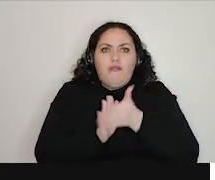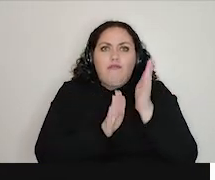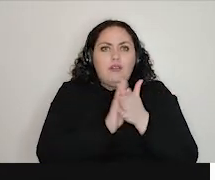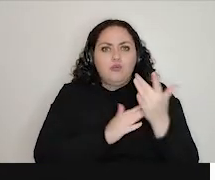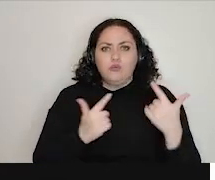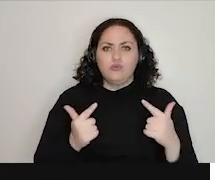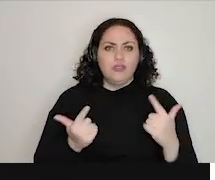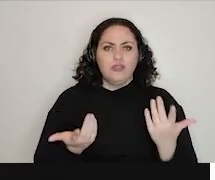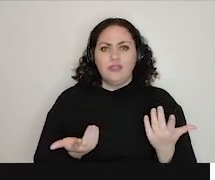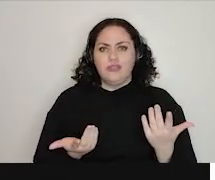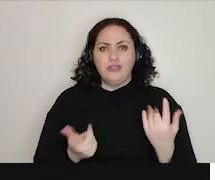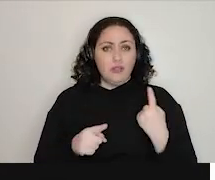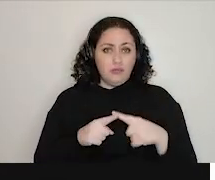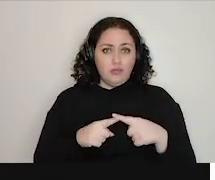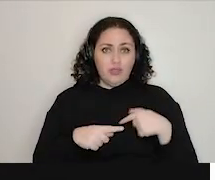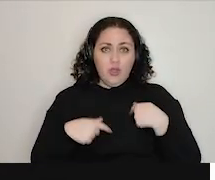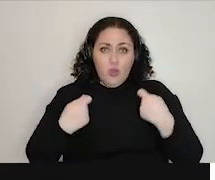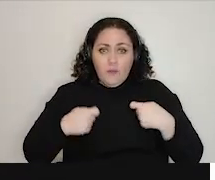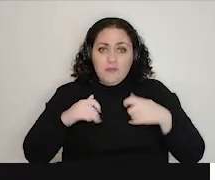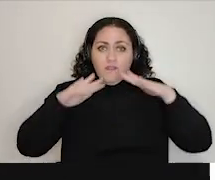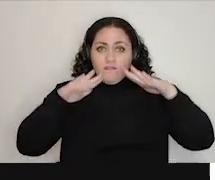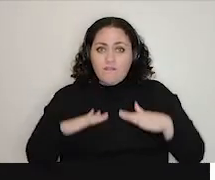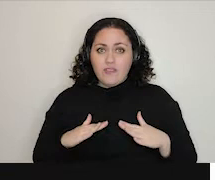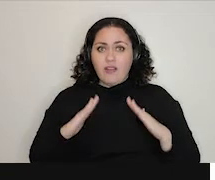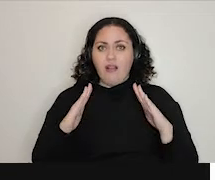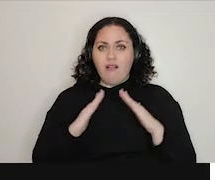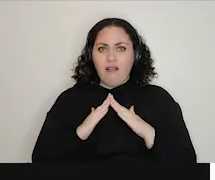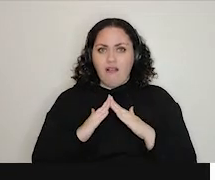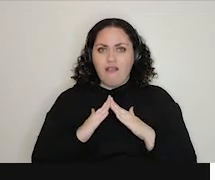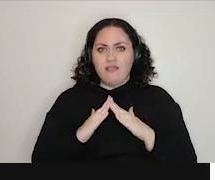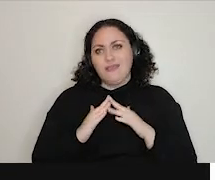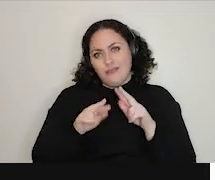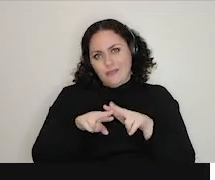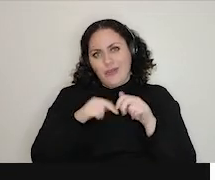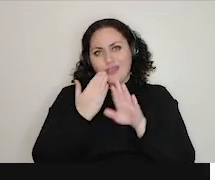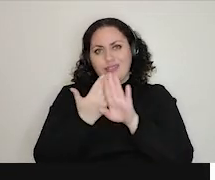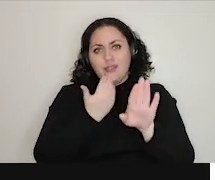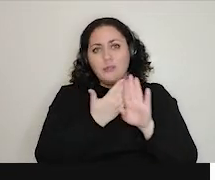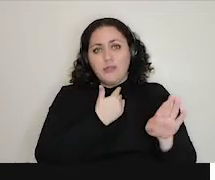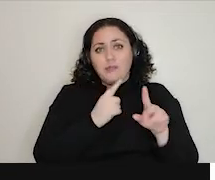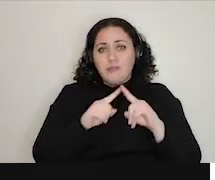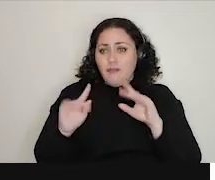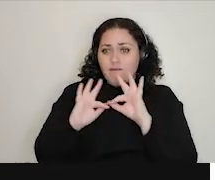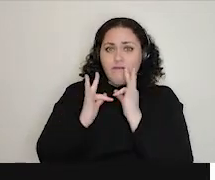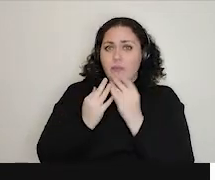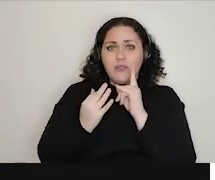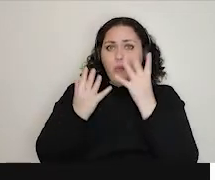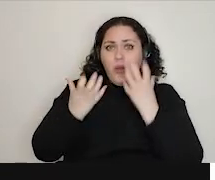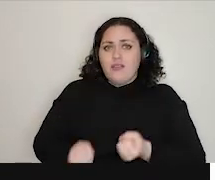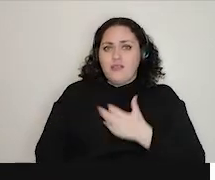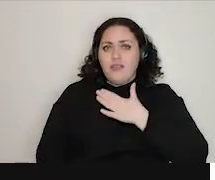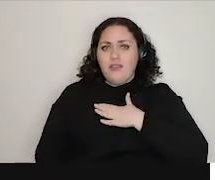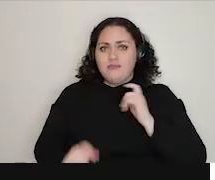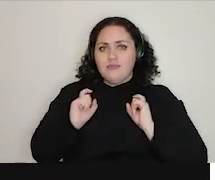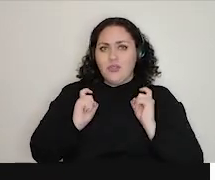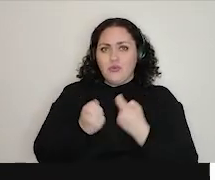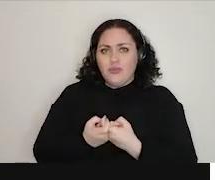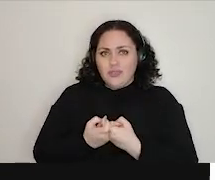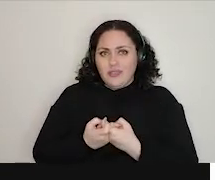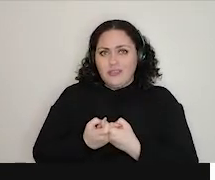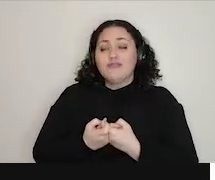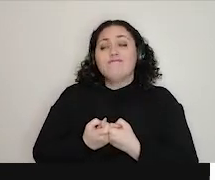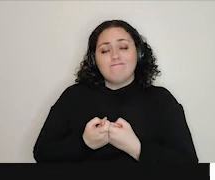O quanto a necessidade do isolamento, ficar próximo daquela família que não aceita a sua identidade de gênero, que não aceita a sua orientação